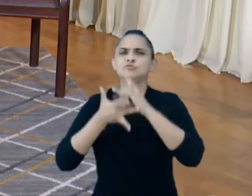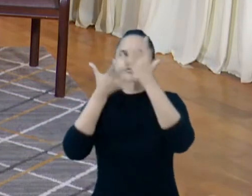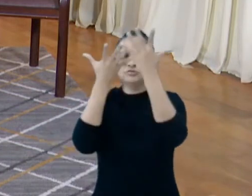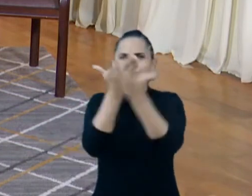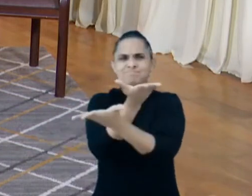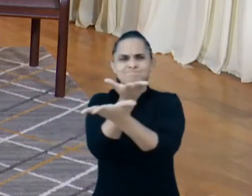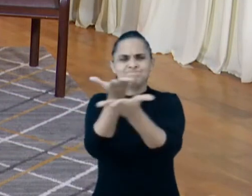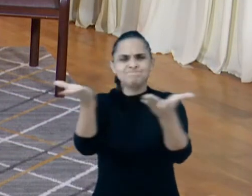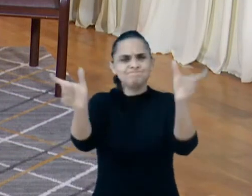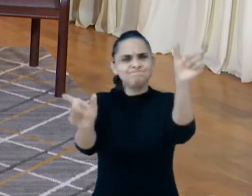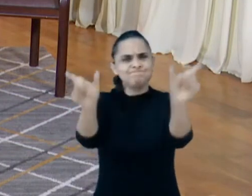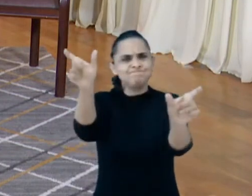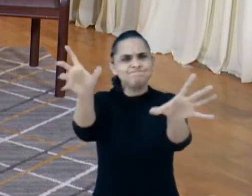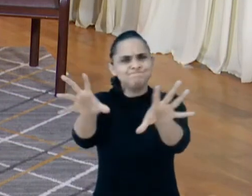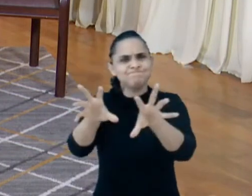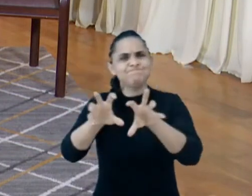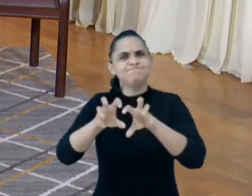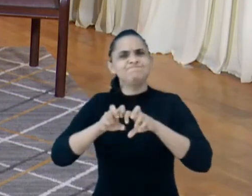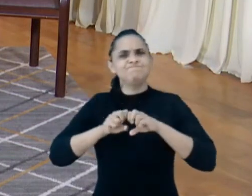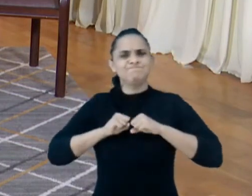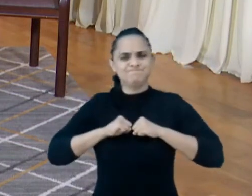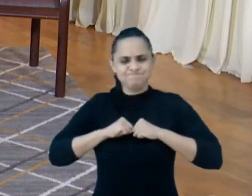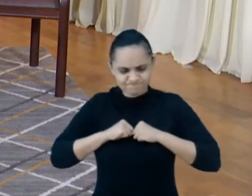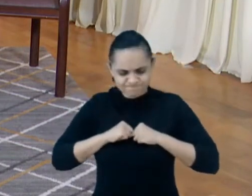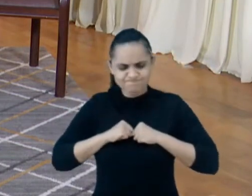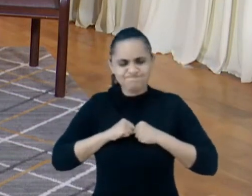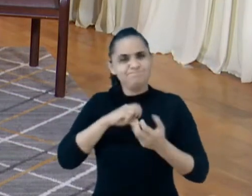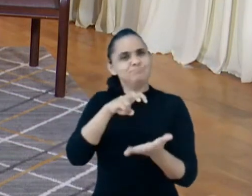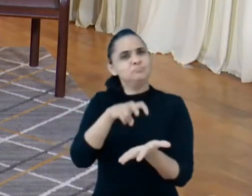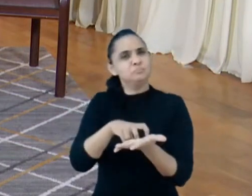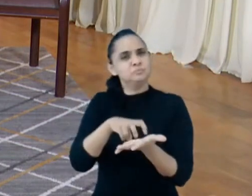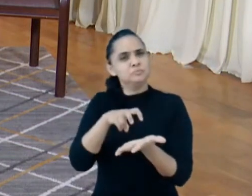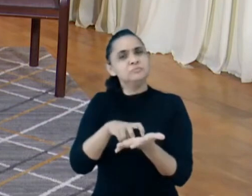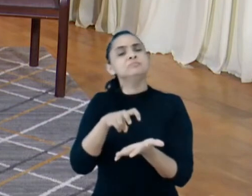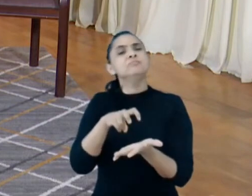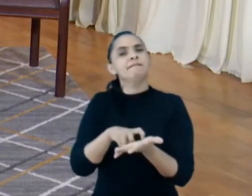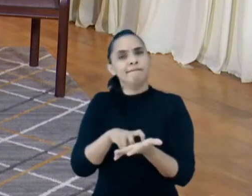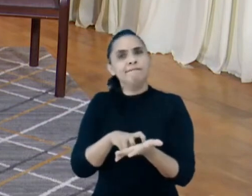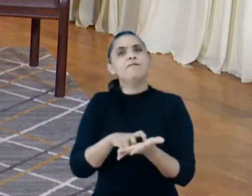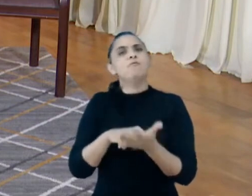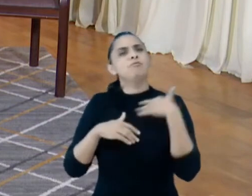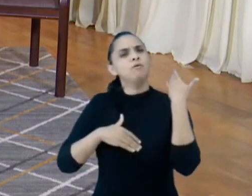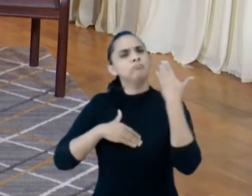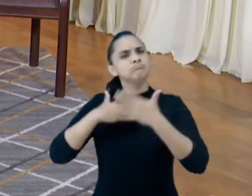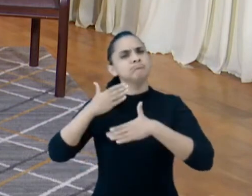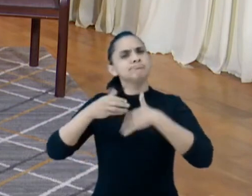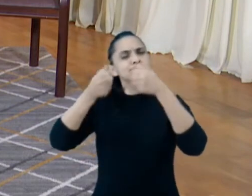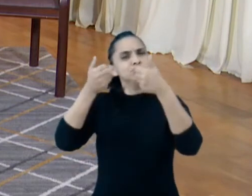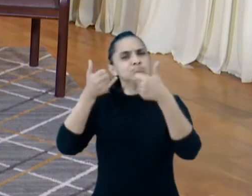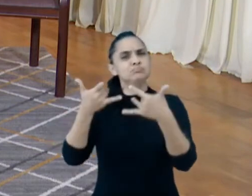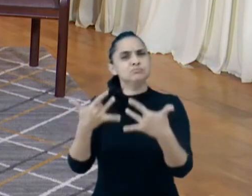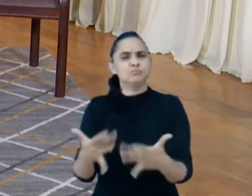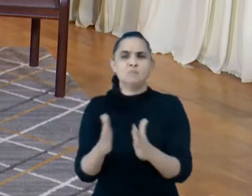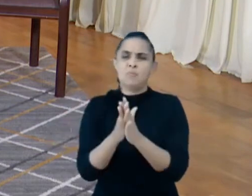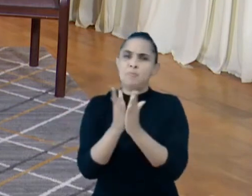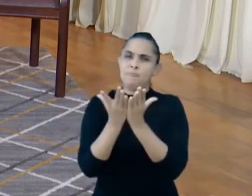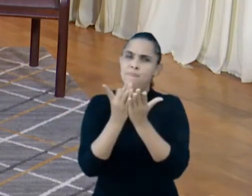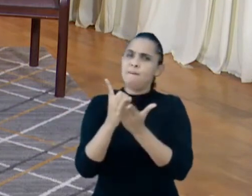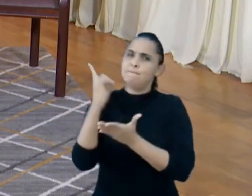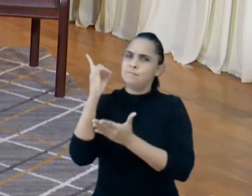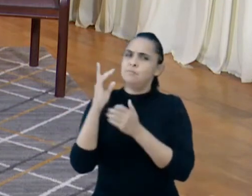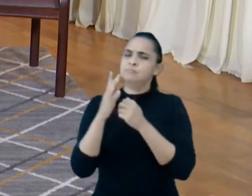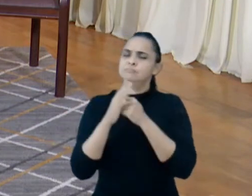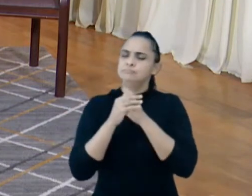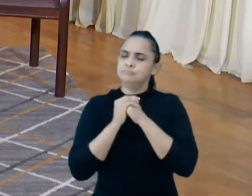cada um de nós durante esta manhã, quando estaremos estudando a palavra de Deus. Amém. Eu